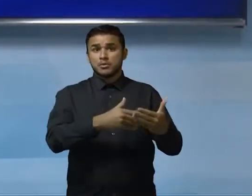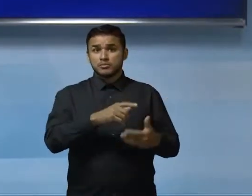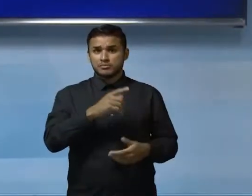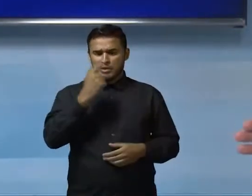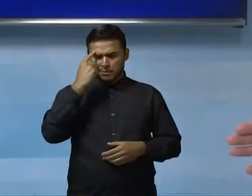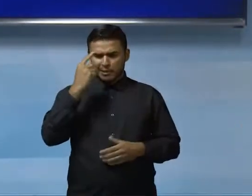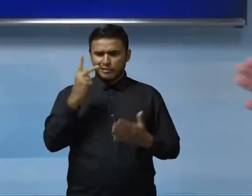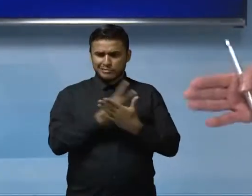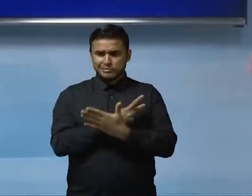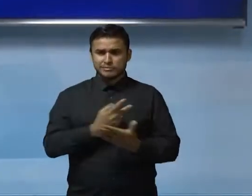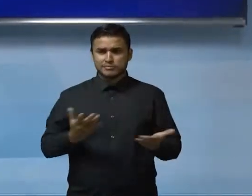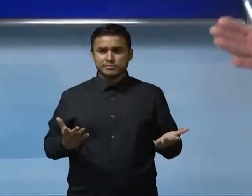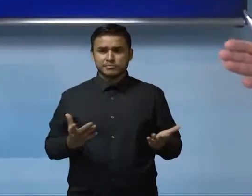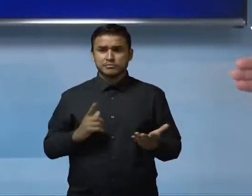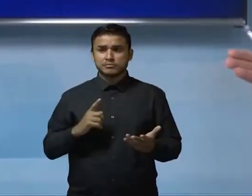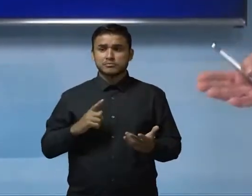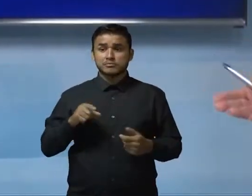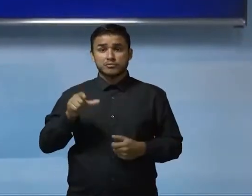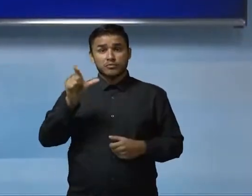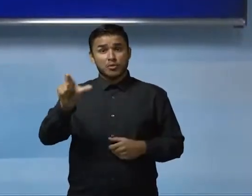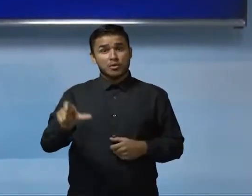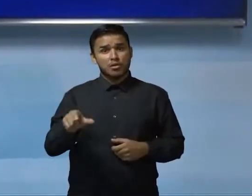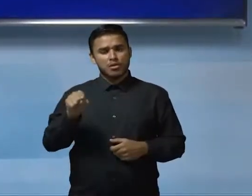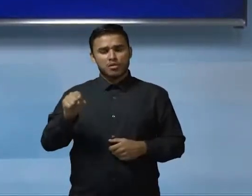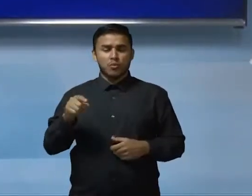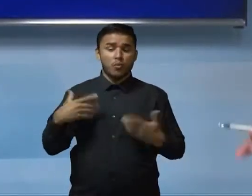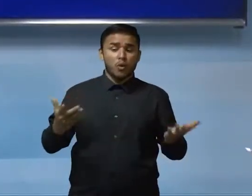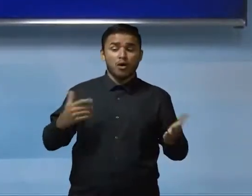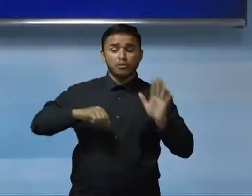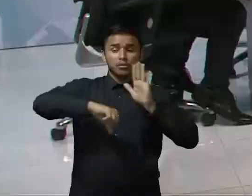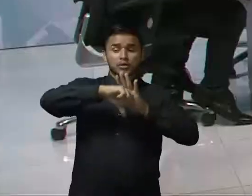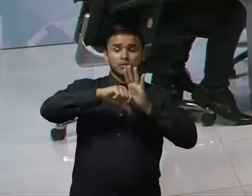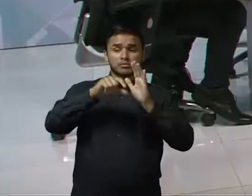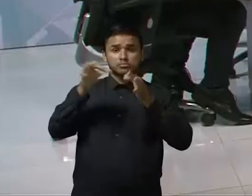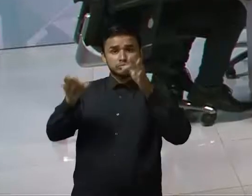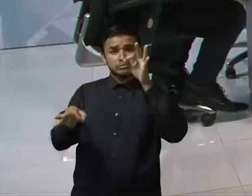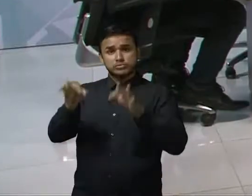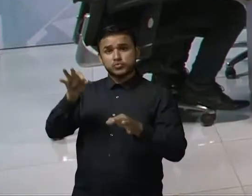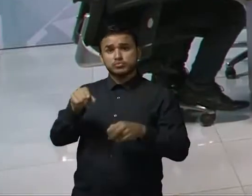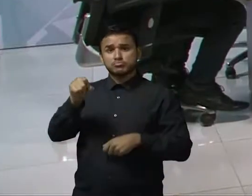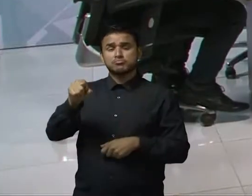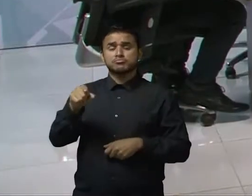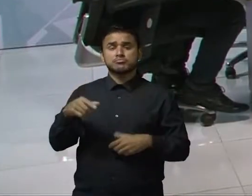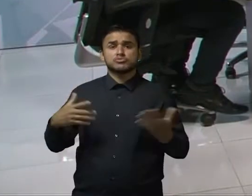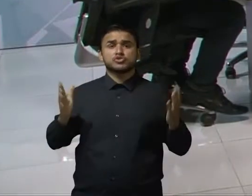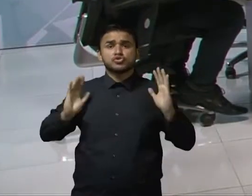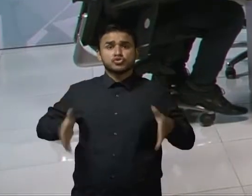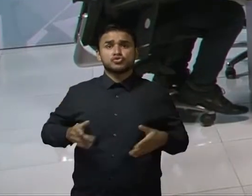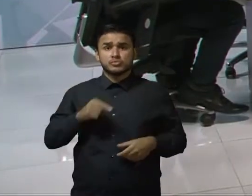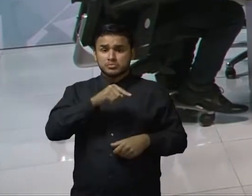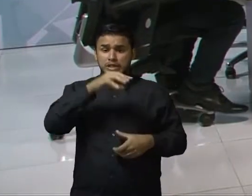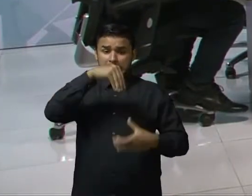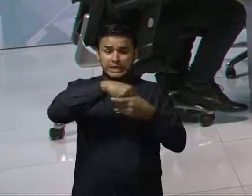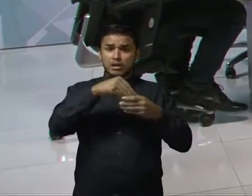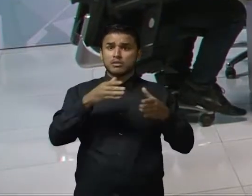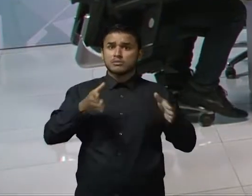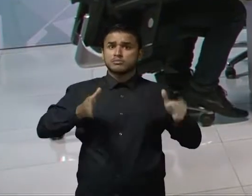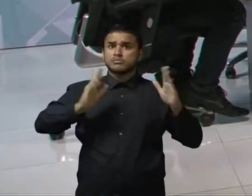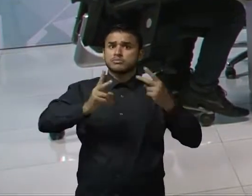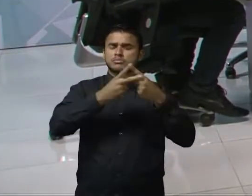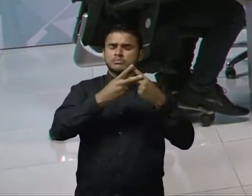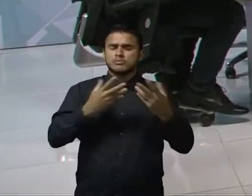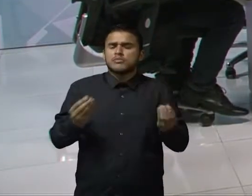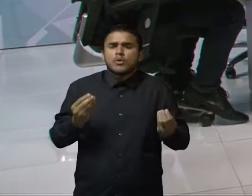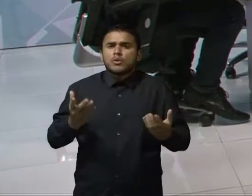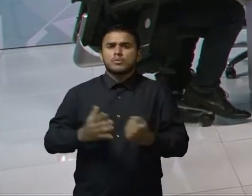pena, cumprindo dependendo do crime, com um sexto. E já praticando ali dentro mesmo. Já praticando ali dentro. Ilicitudes ali dentro. Ou seja, há